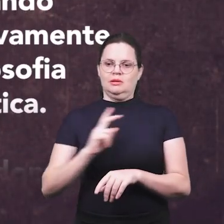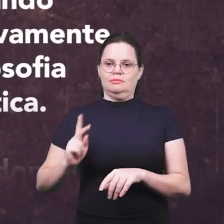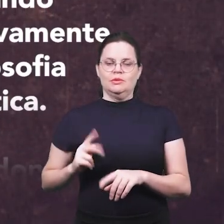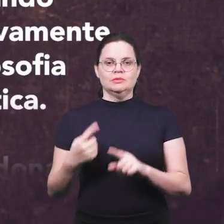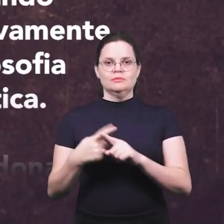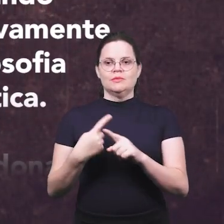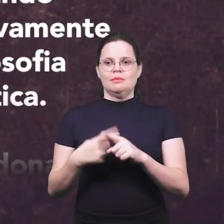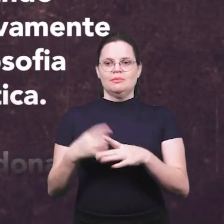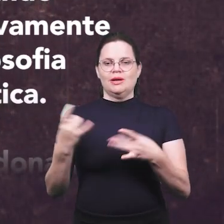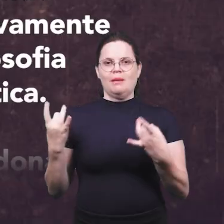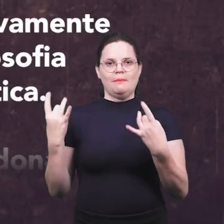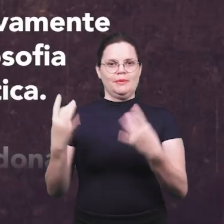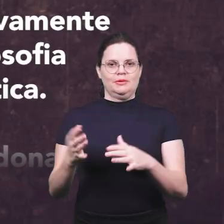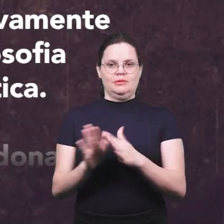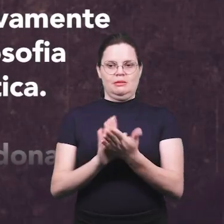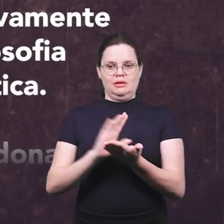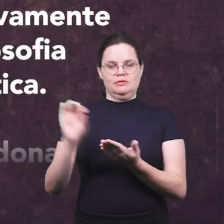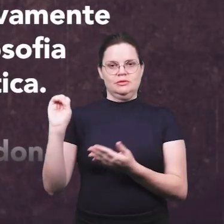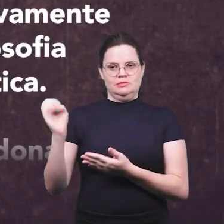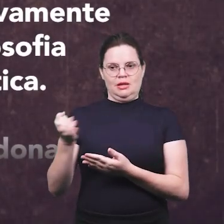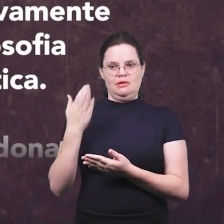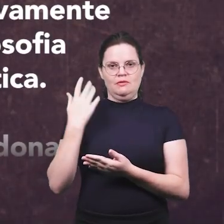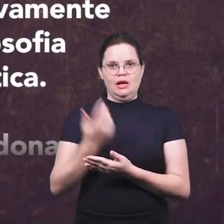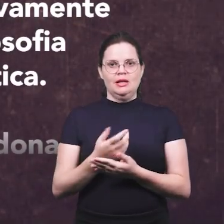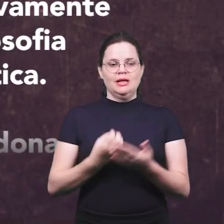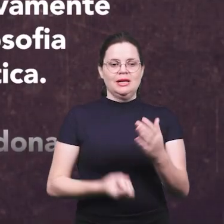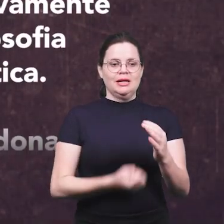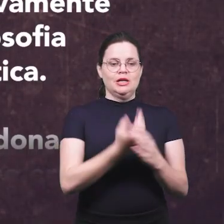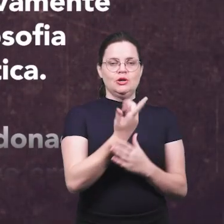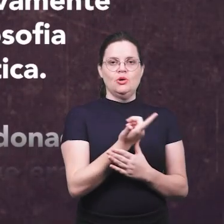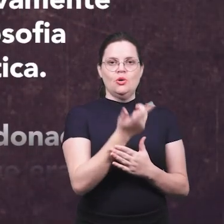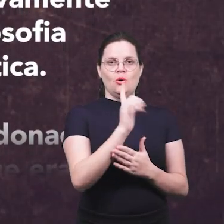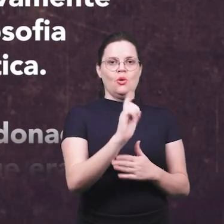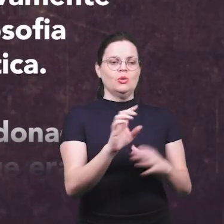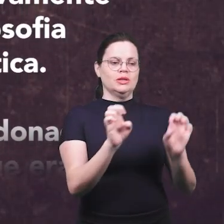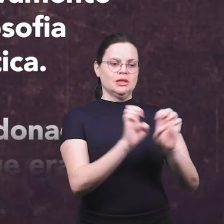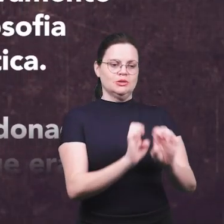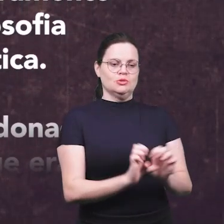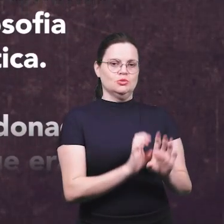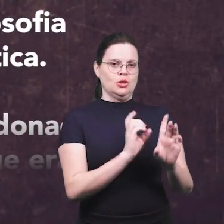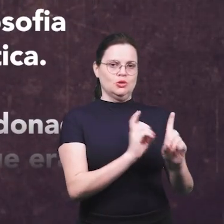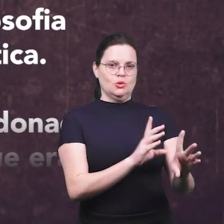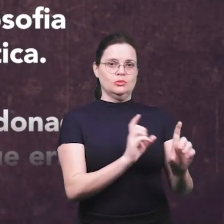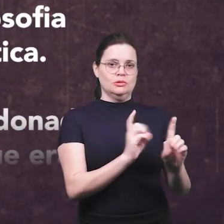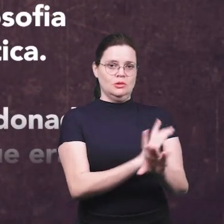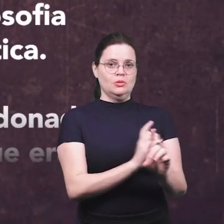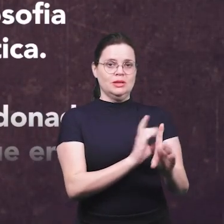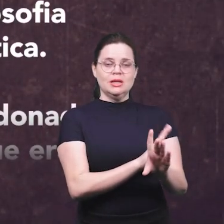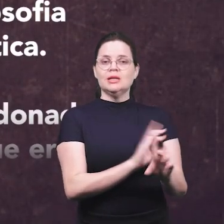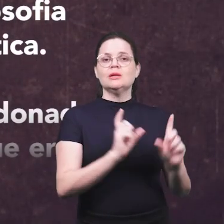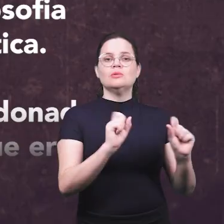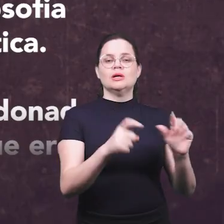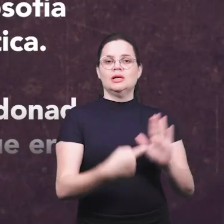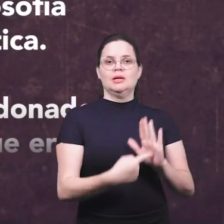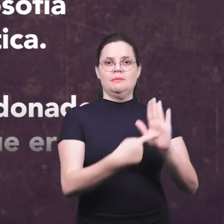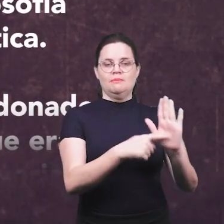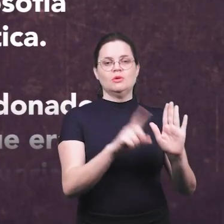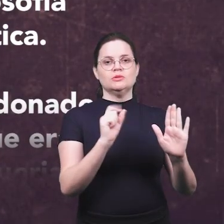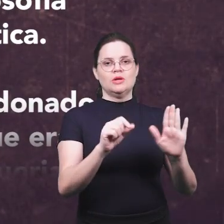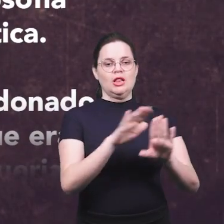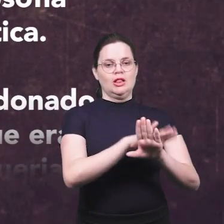suas revelações, estabelecendo outra estrutura doutrinária, que excluiria o profético, dando origem a uma ideologia de poder